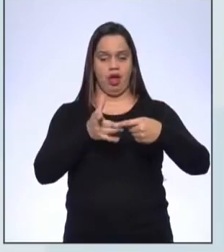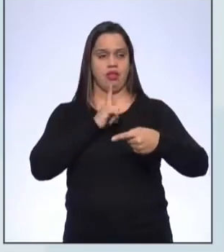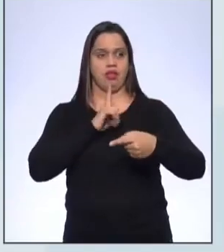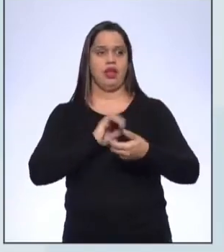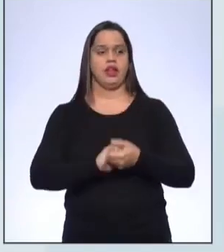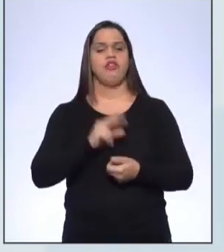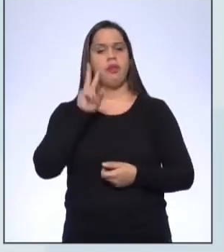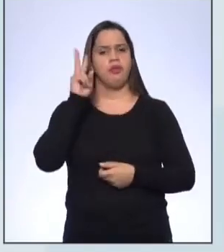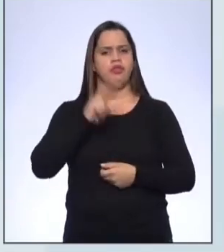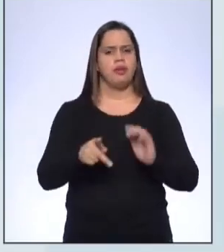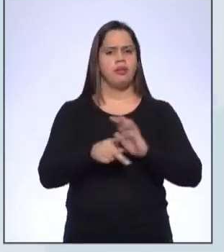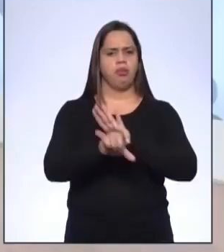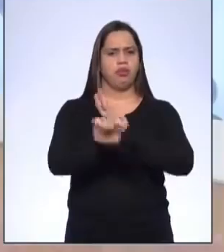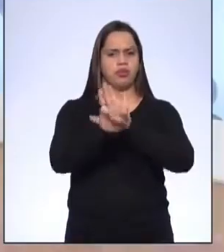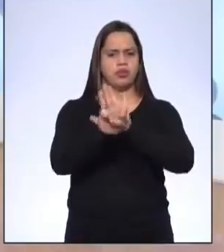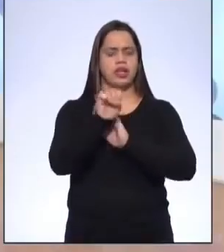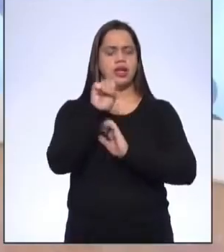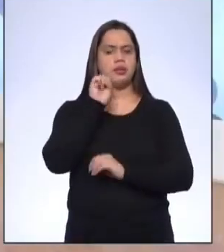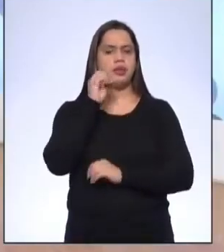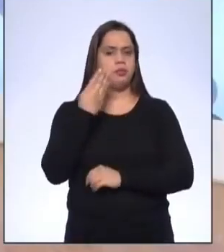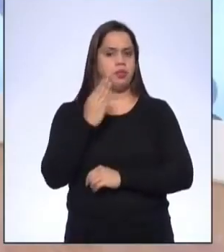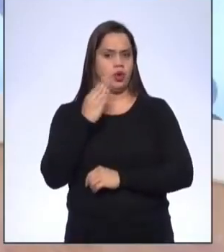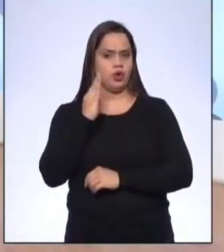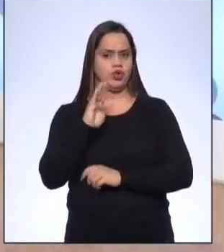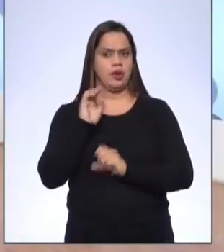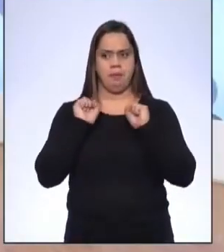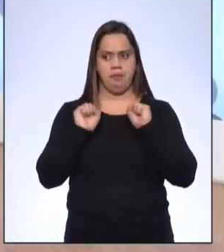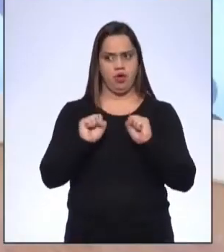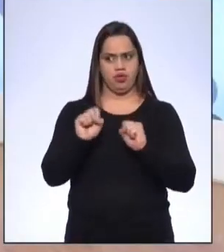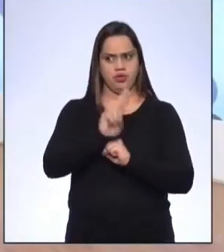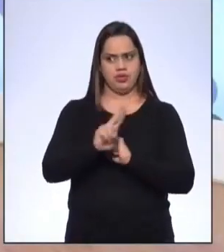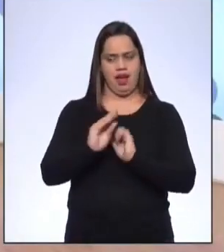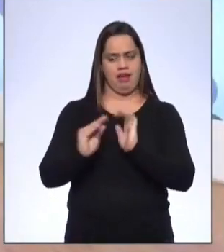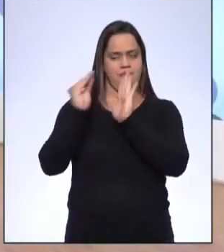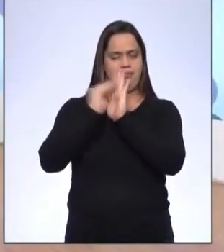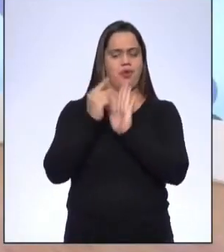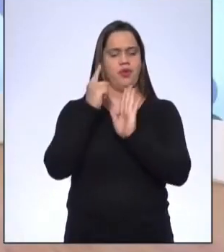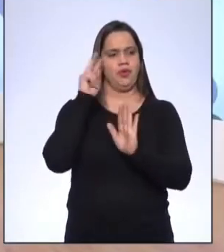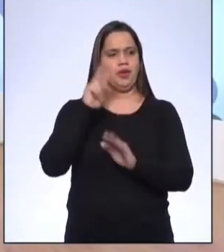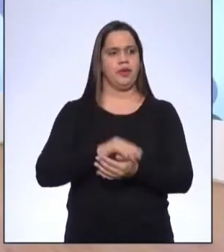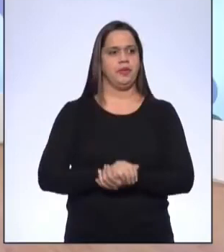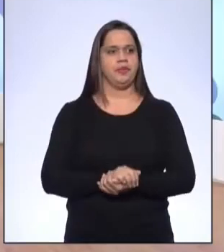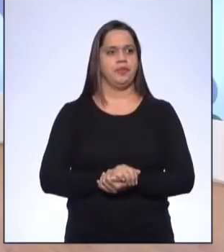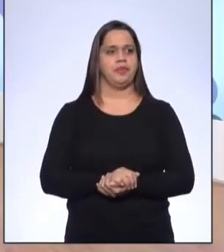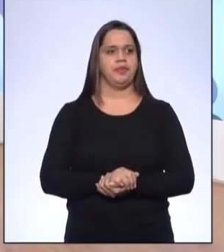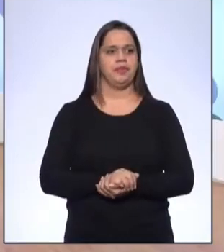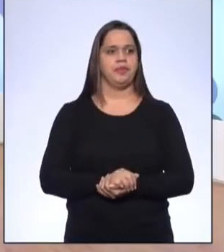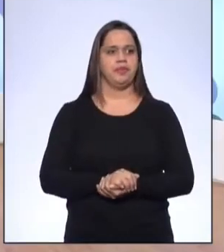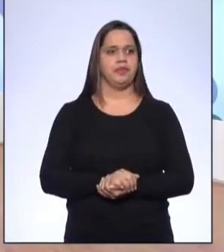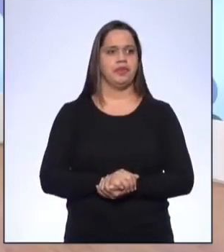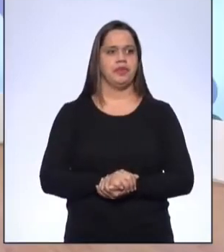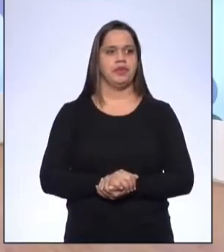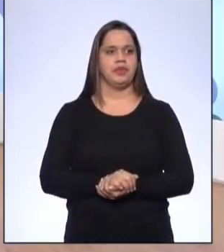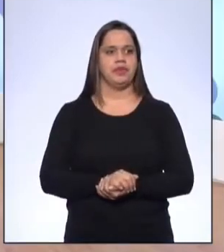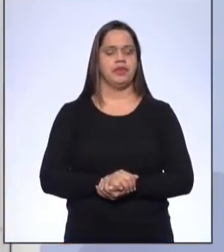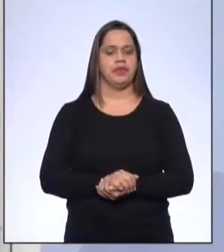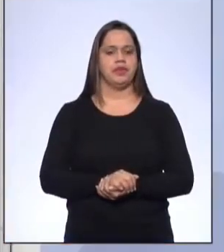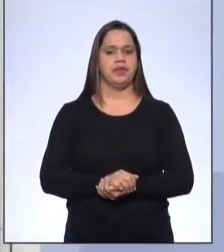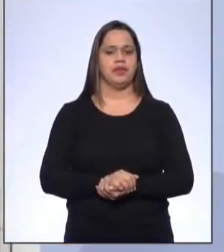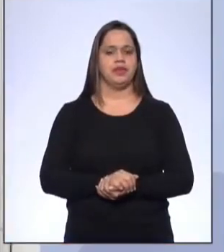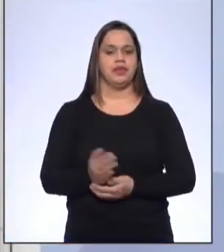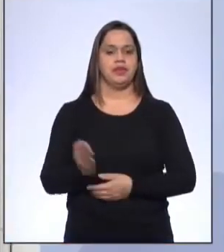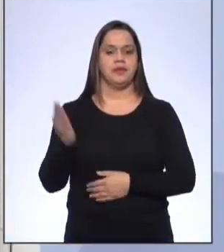da biologia, posso? Eu acho que dá, hein? Posso, né? Então, aqui, ó, as meninas, olha lá, e